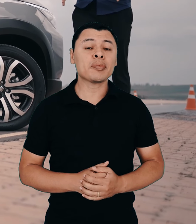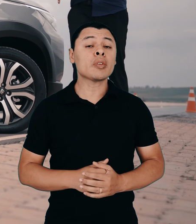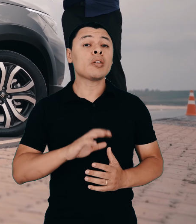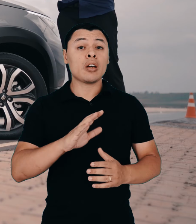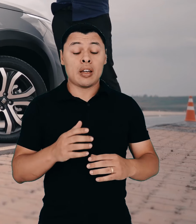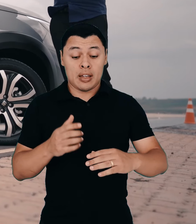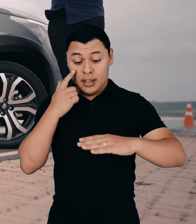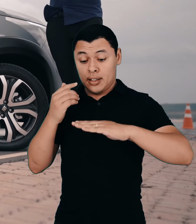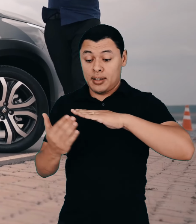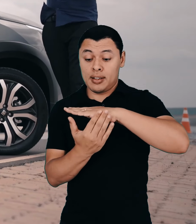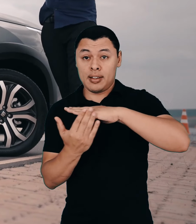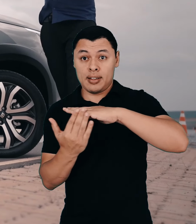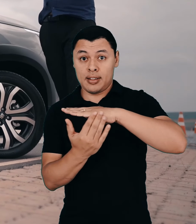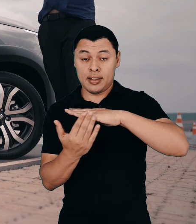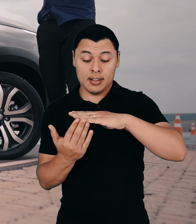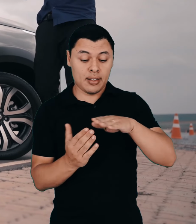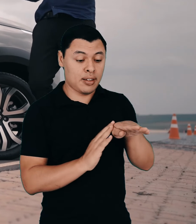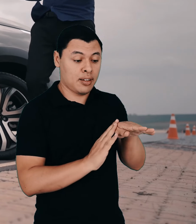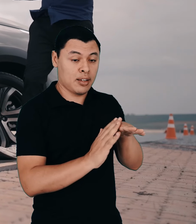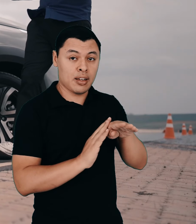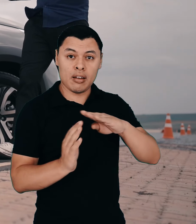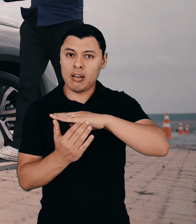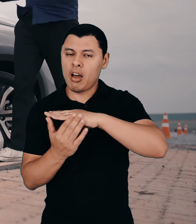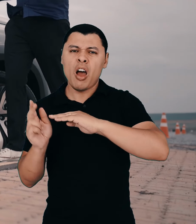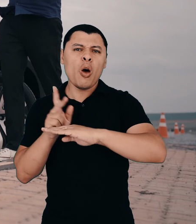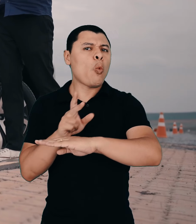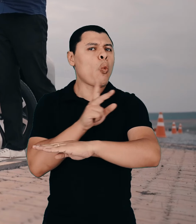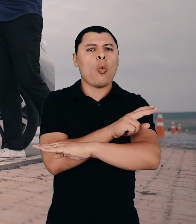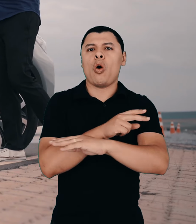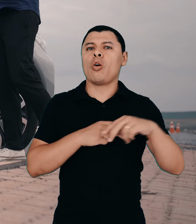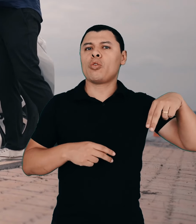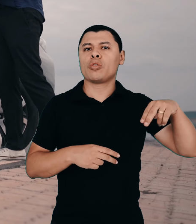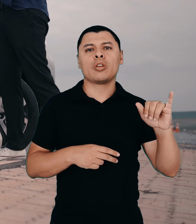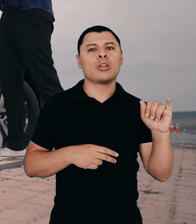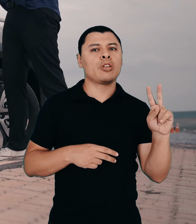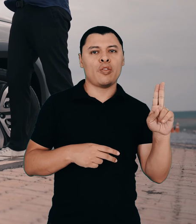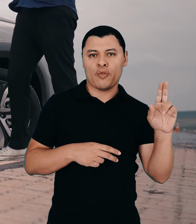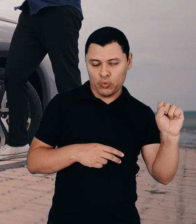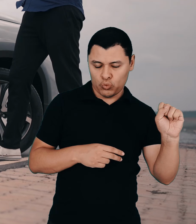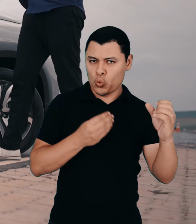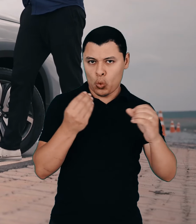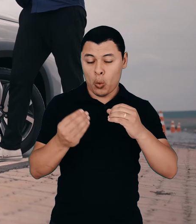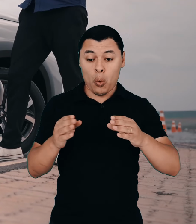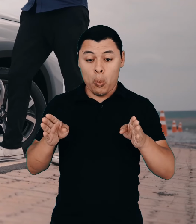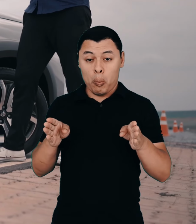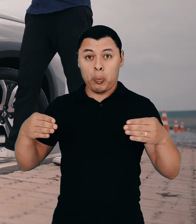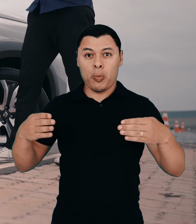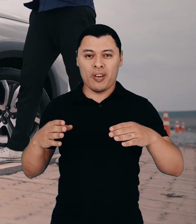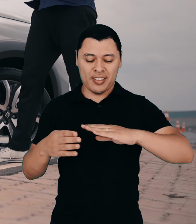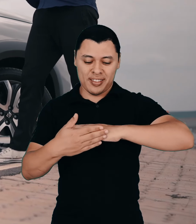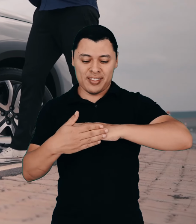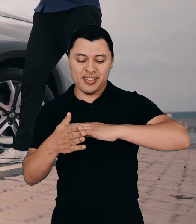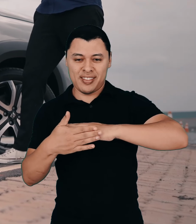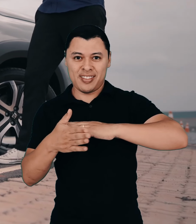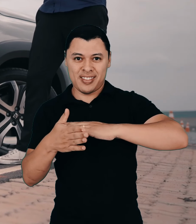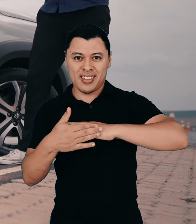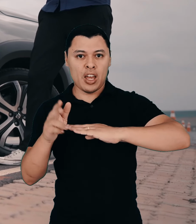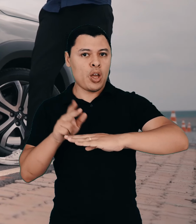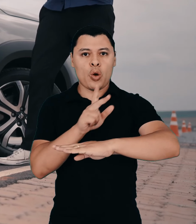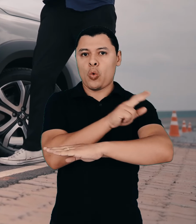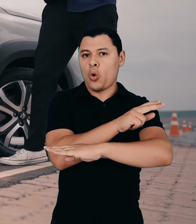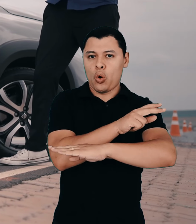seção lateral é exatamente a mesma história do Nivus. Você tem a parte das portas exatamente igual. Aqui no caso